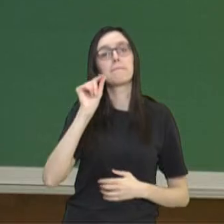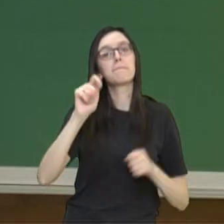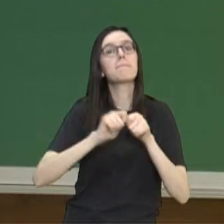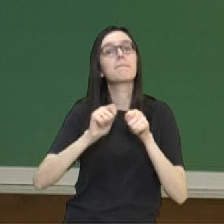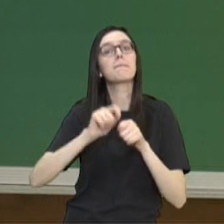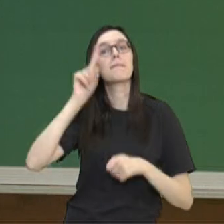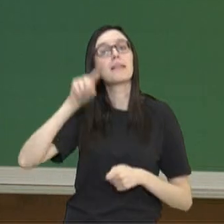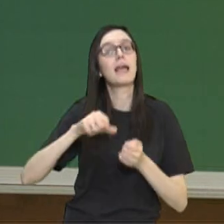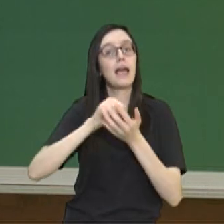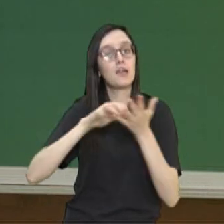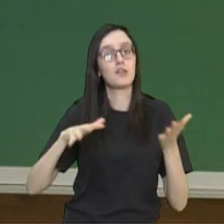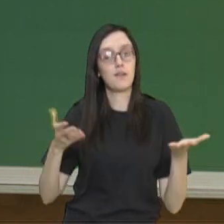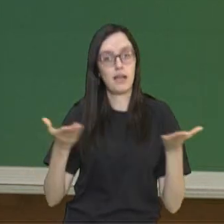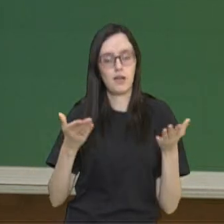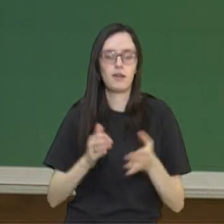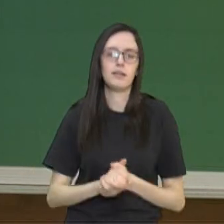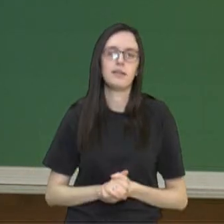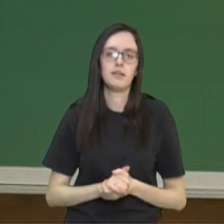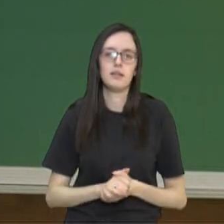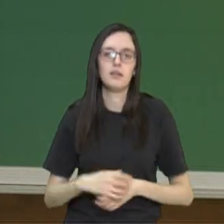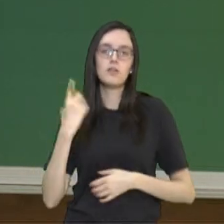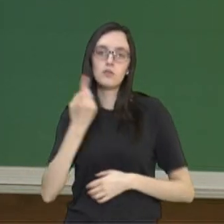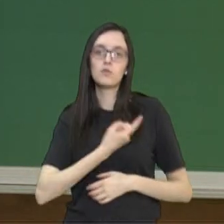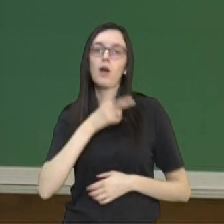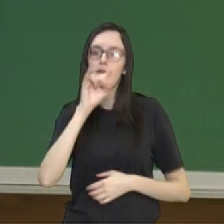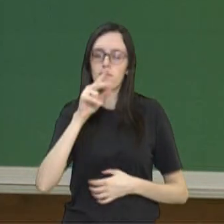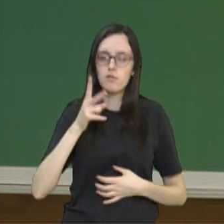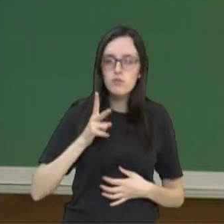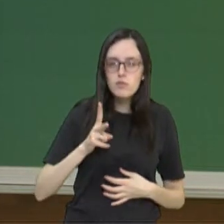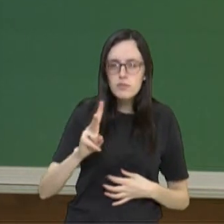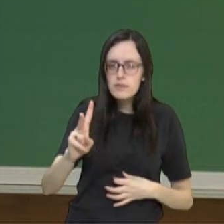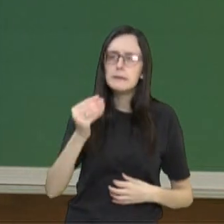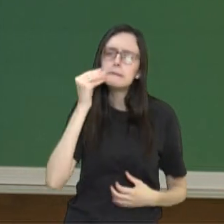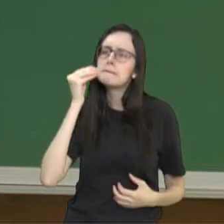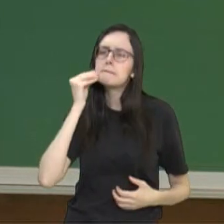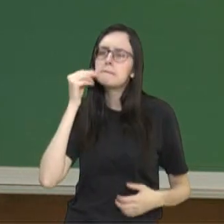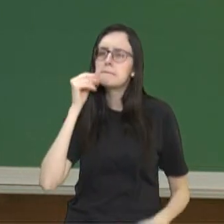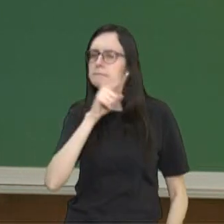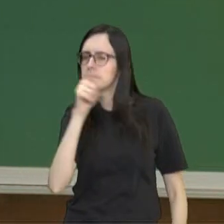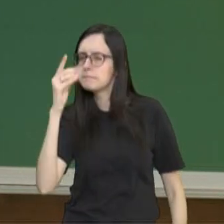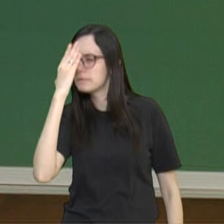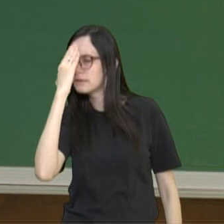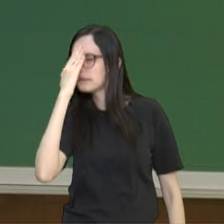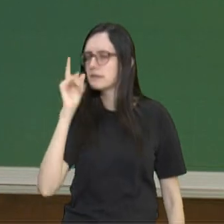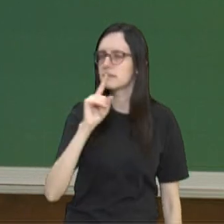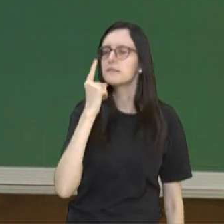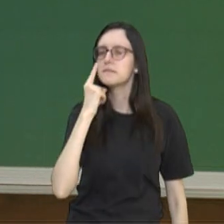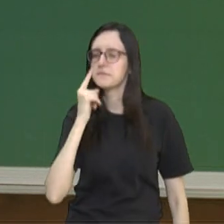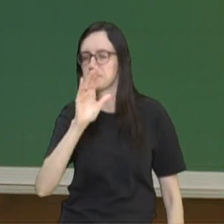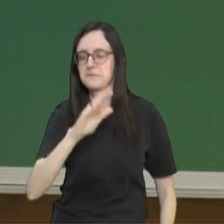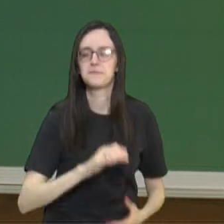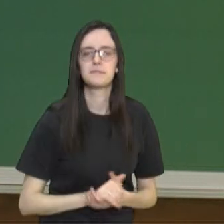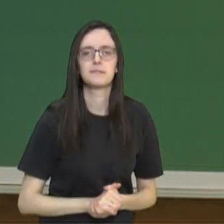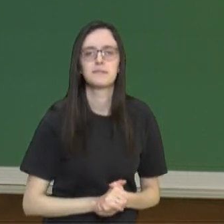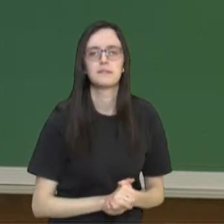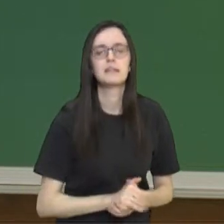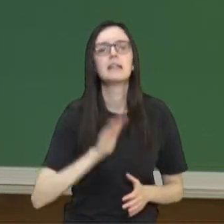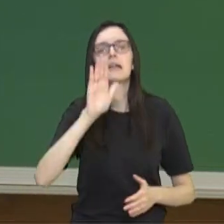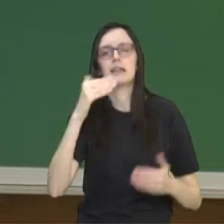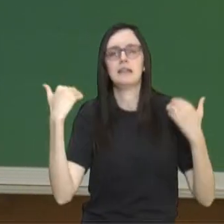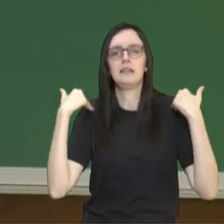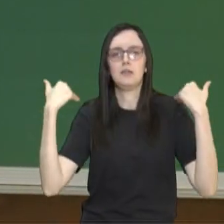Agora, se for o contrário, e se por acaso estivermos ganhando o jogo, e faltam 2 minutos para acabar. O que a gente tem